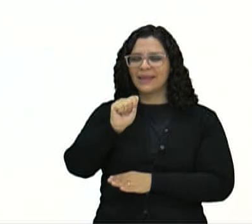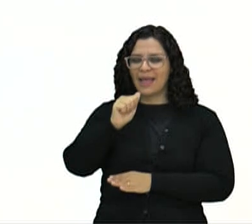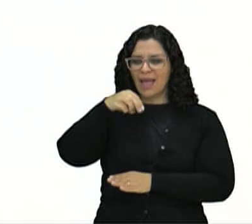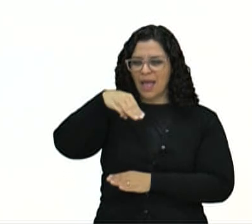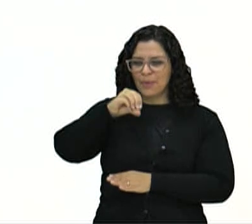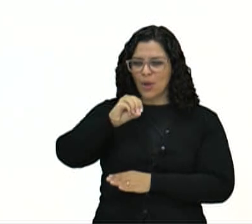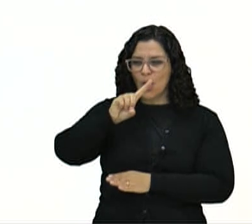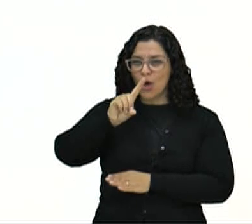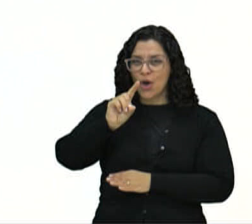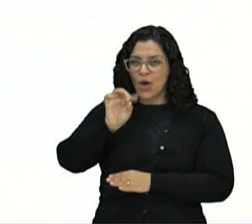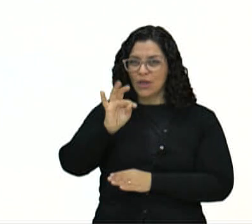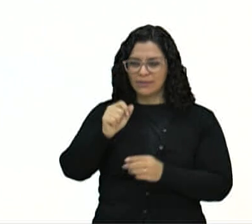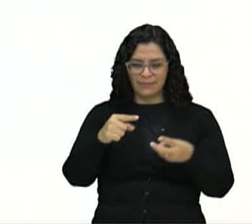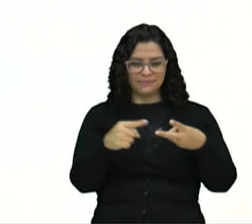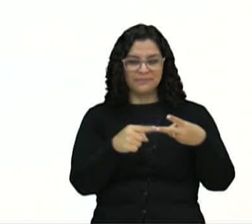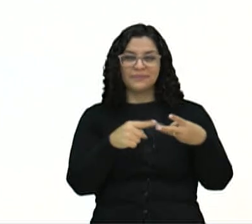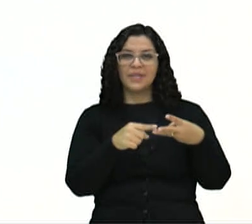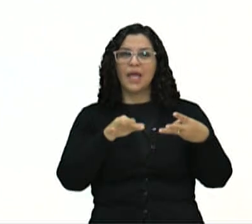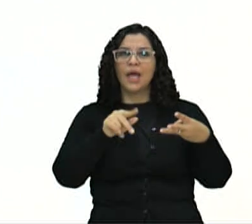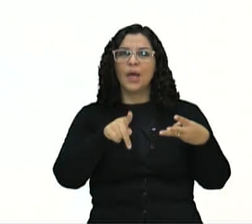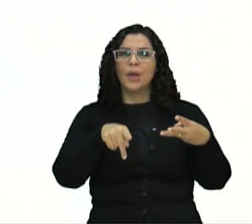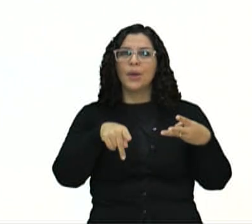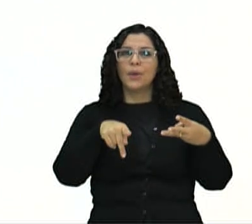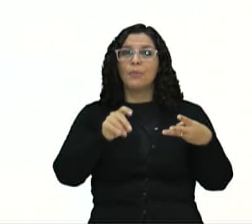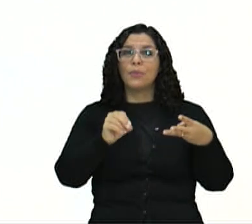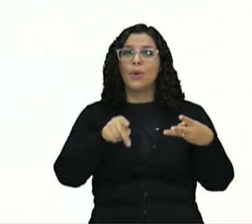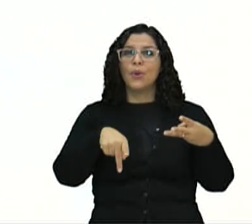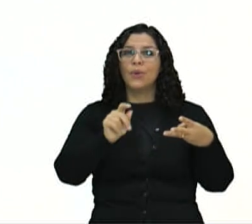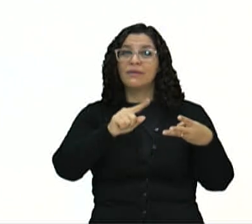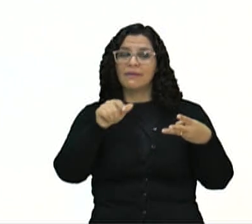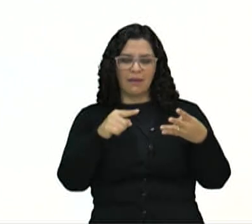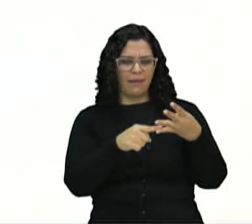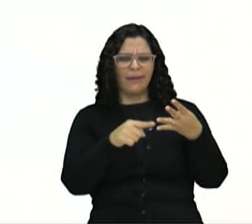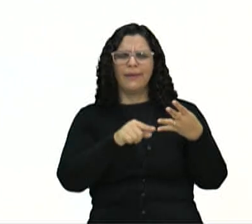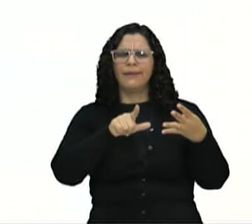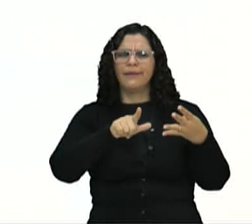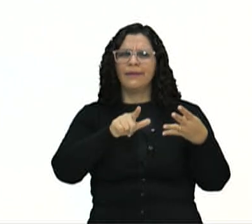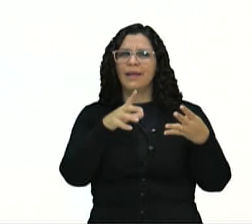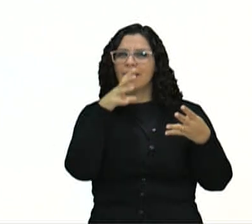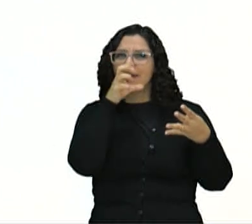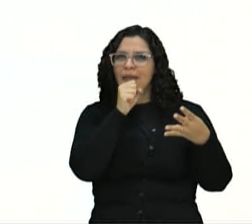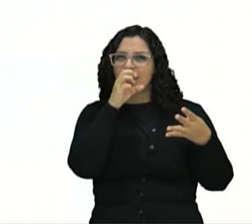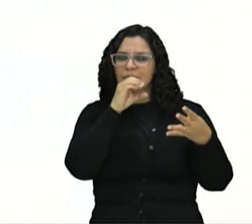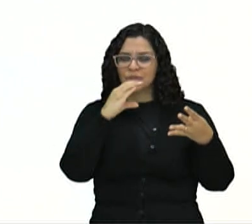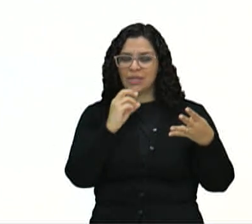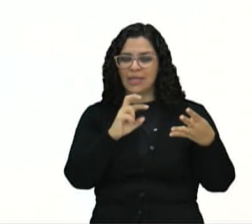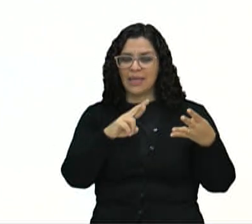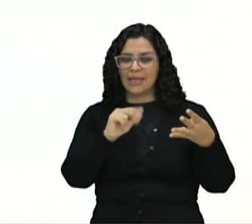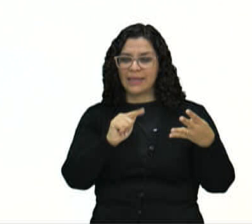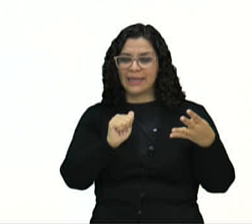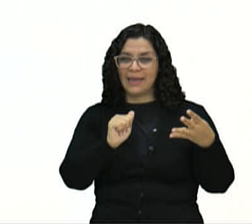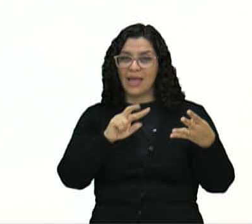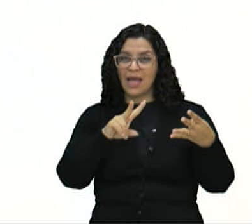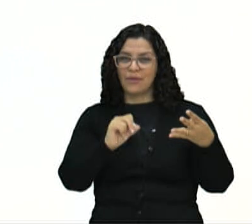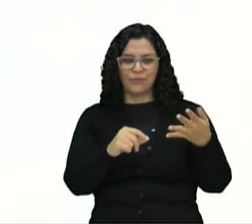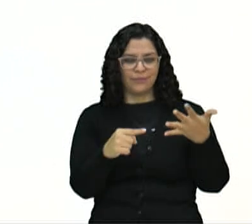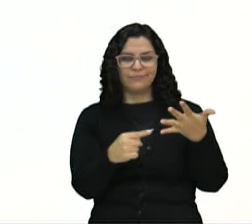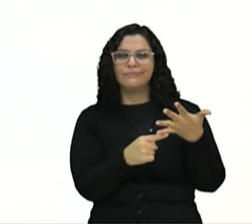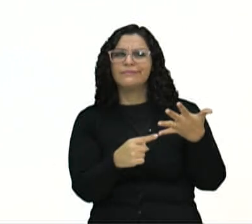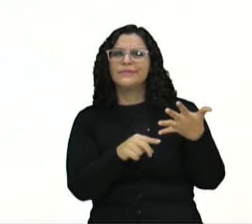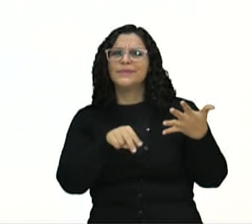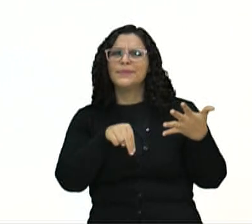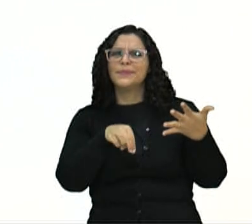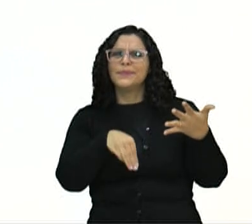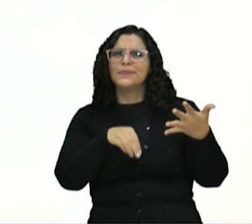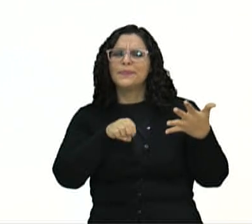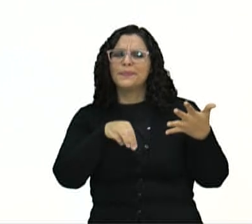poncã, laranja-cravo, mimosa. Mas todas essas diferentes palavras, que nós falamos até mesmo em